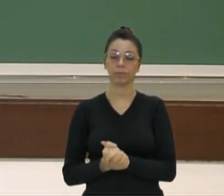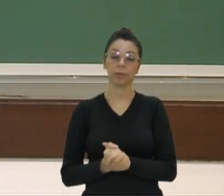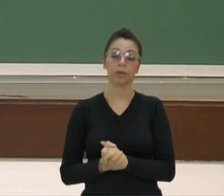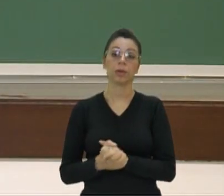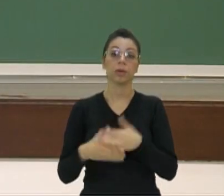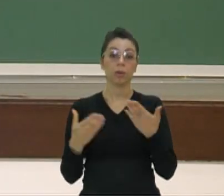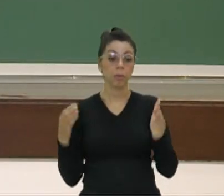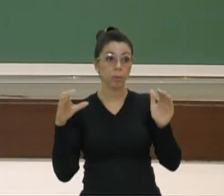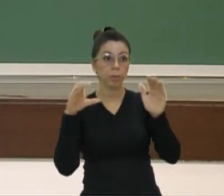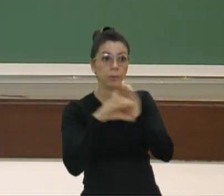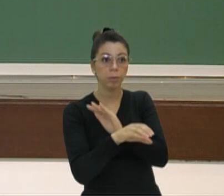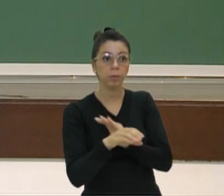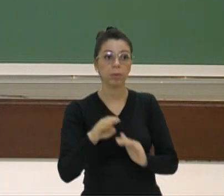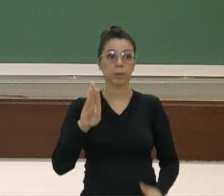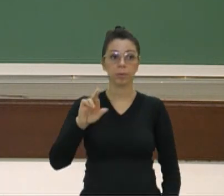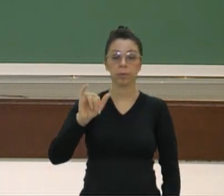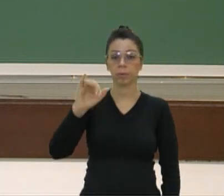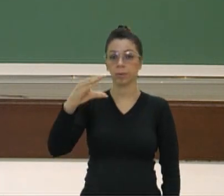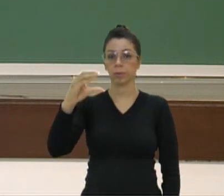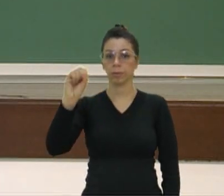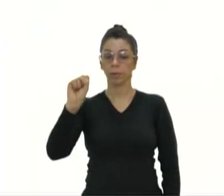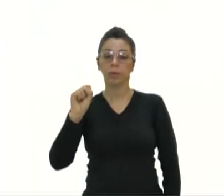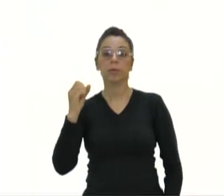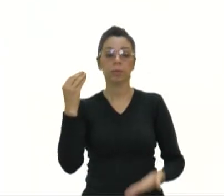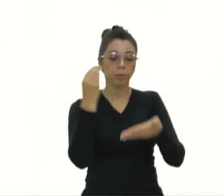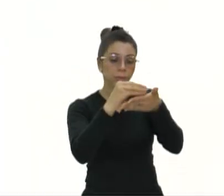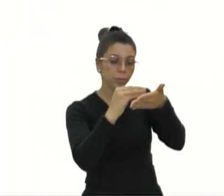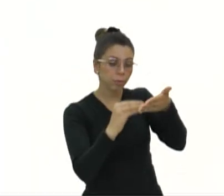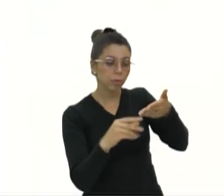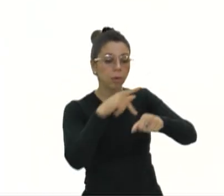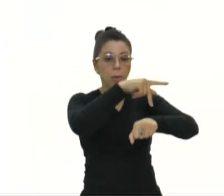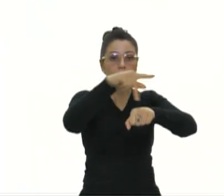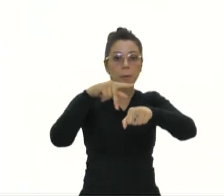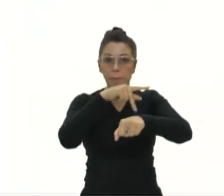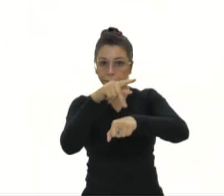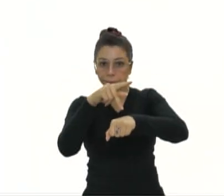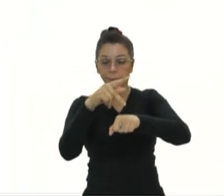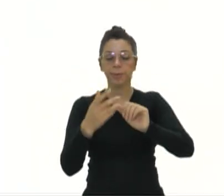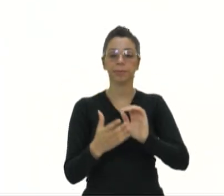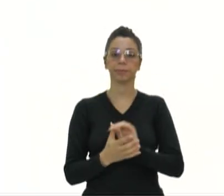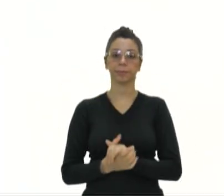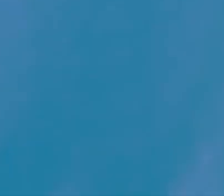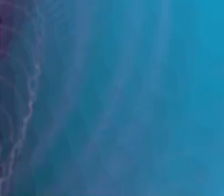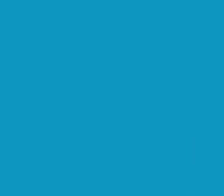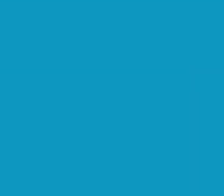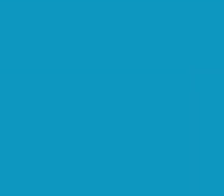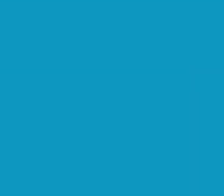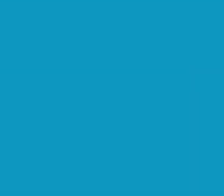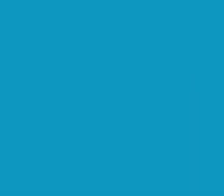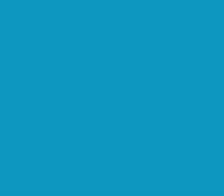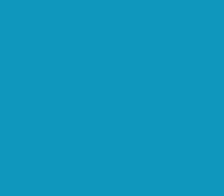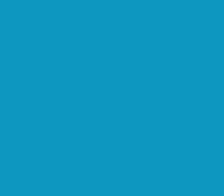vocês conceituem agora BRICS e colocam os países que formam o BRICS. Vamos lá?